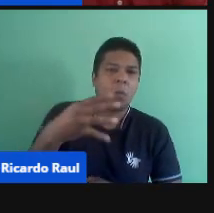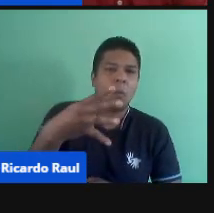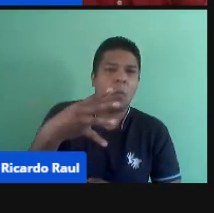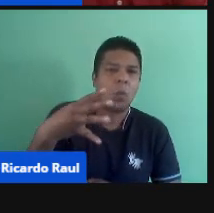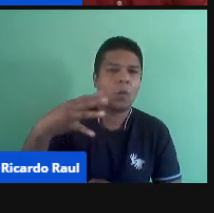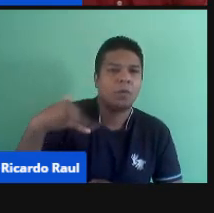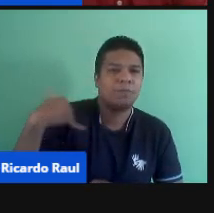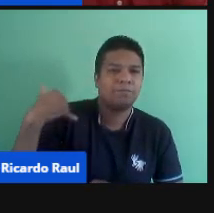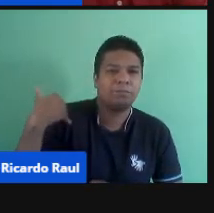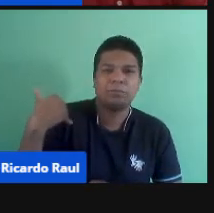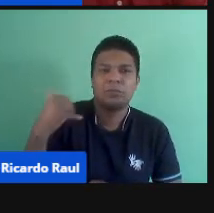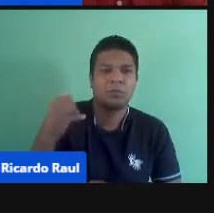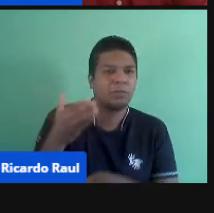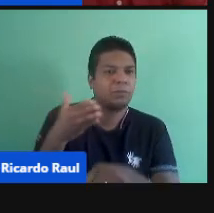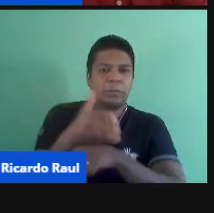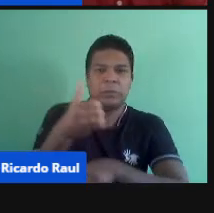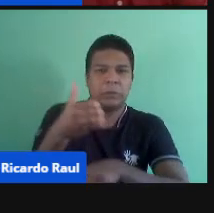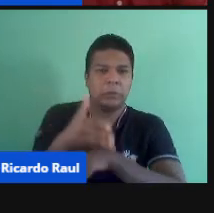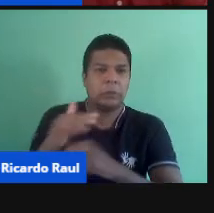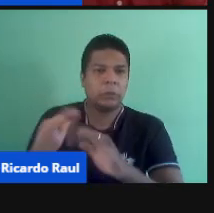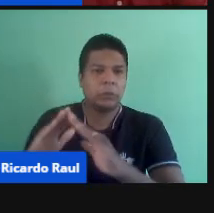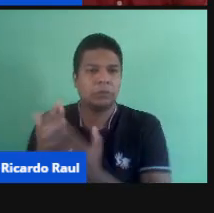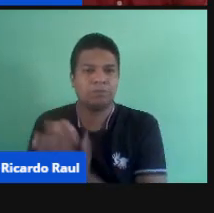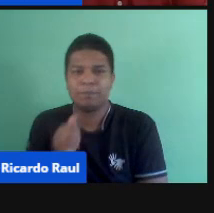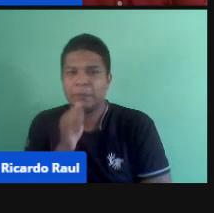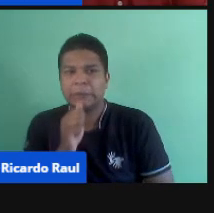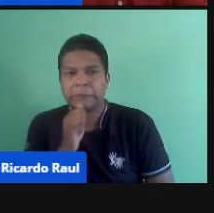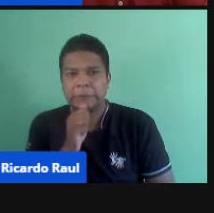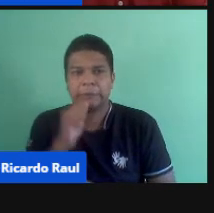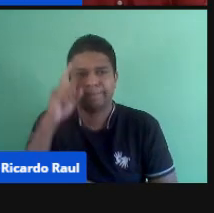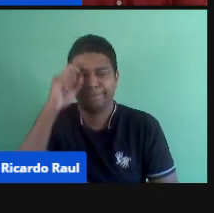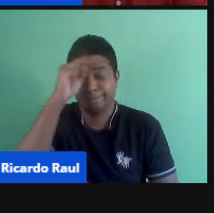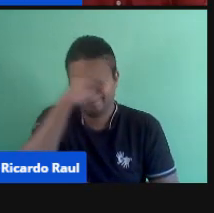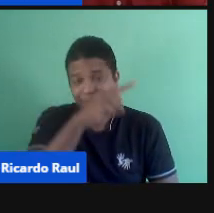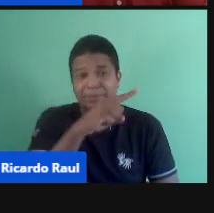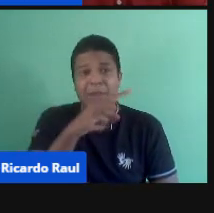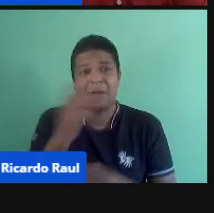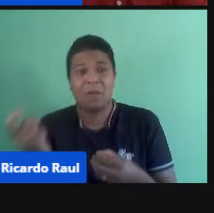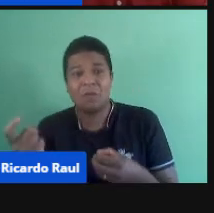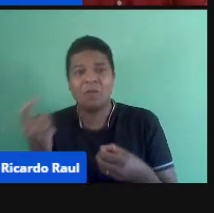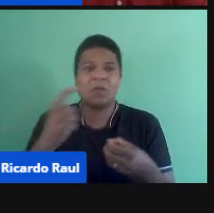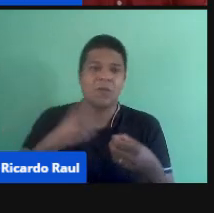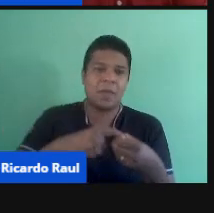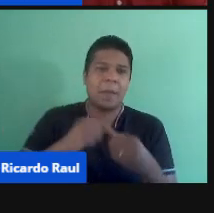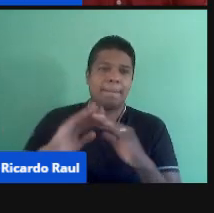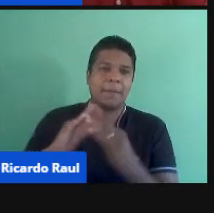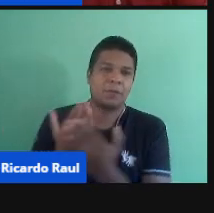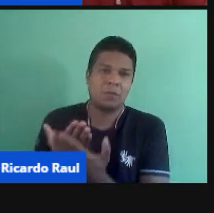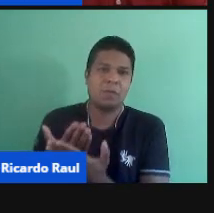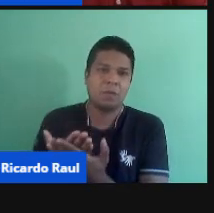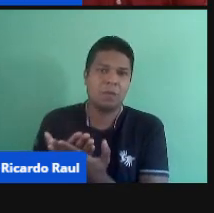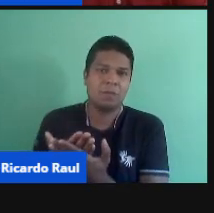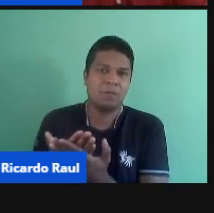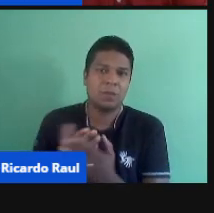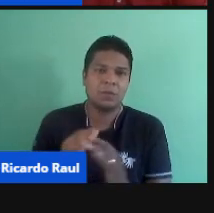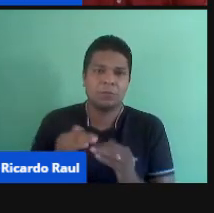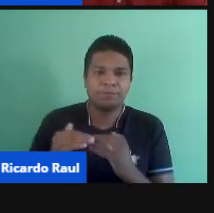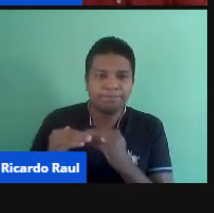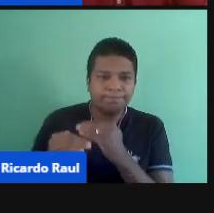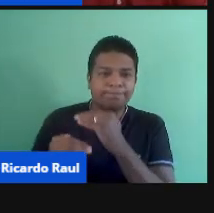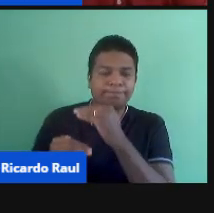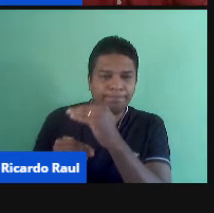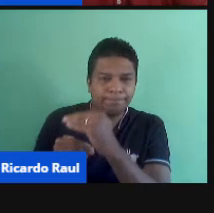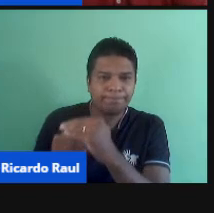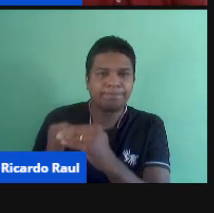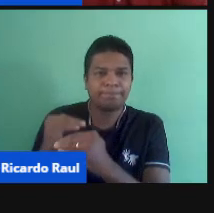não estava indo na escola. E agora a gente tem dificuldade em fazer voltar para a escola. Porque todo aquele processo que ele foi,